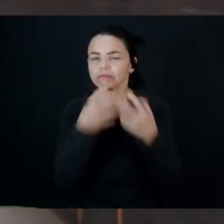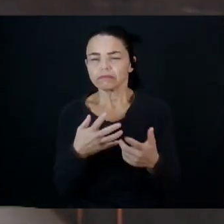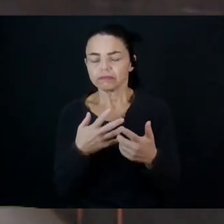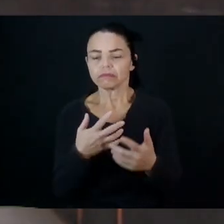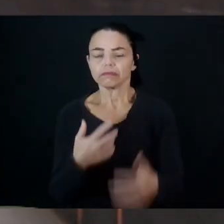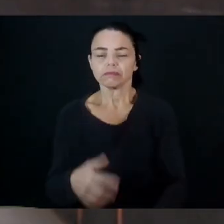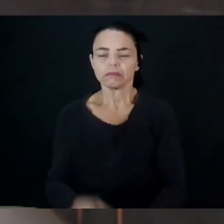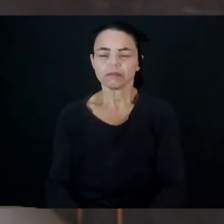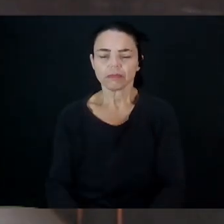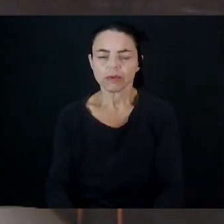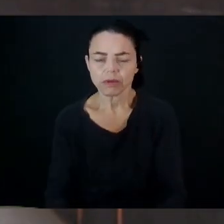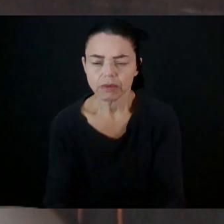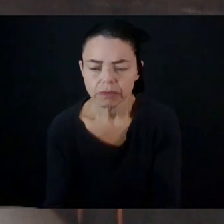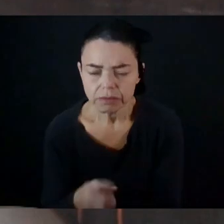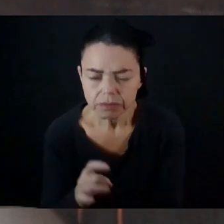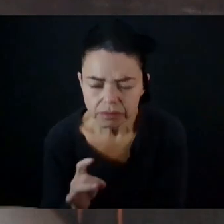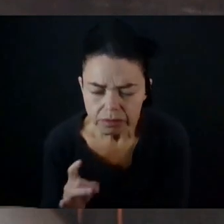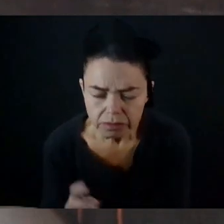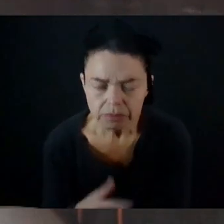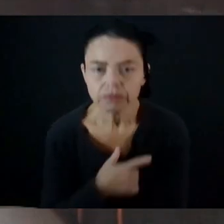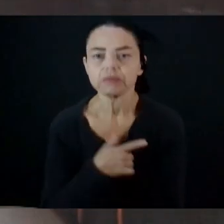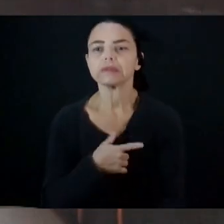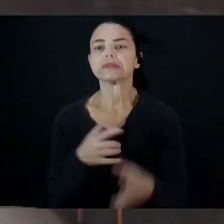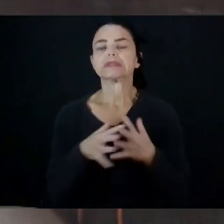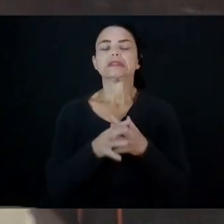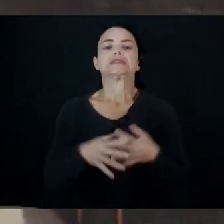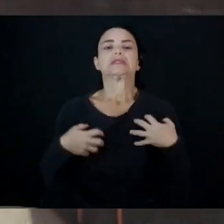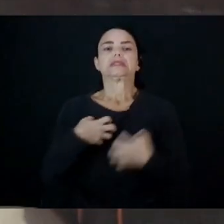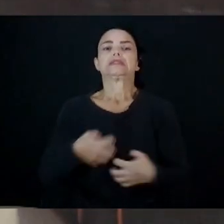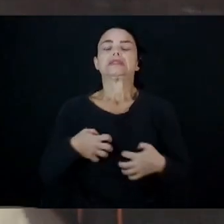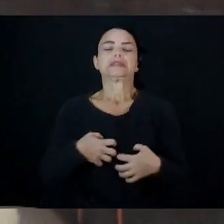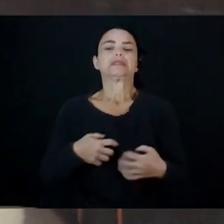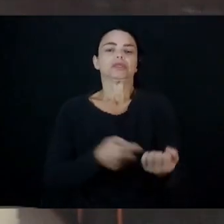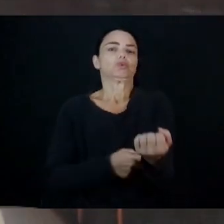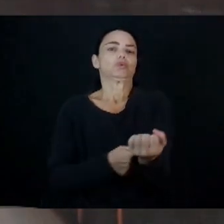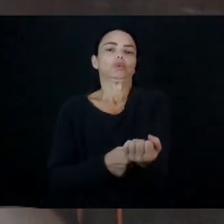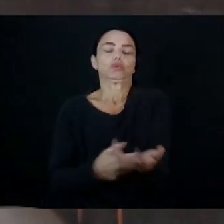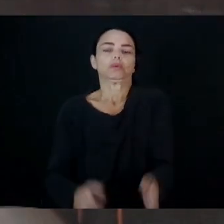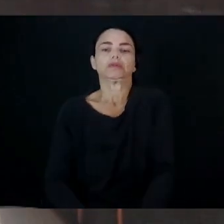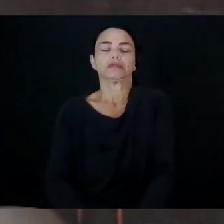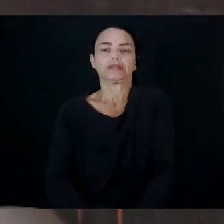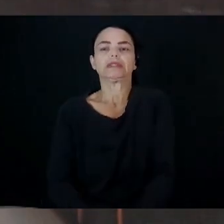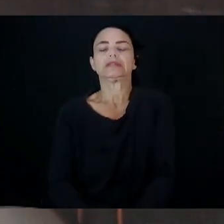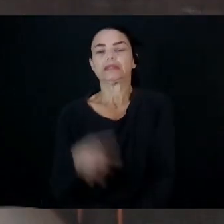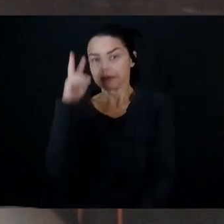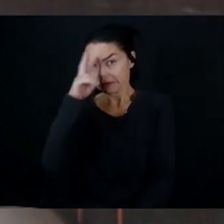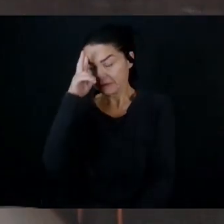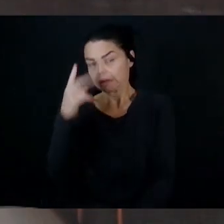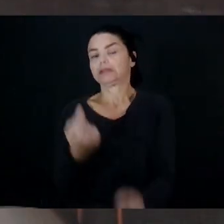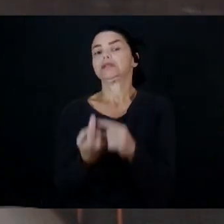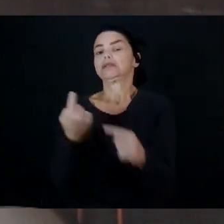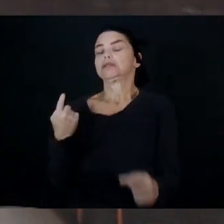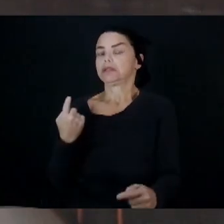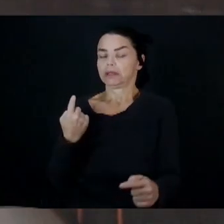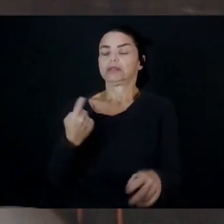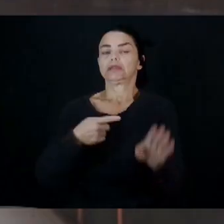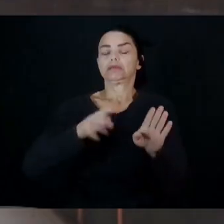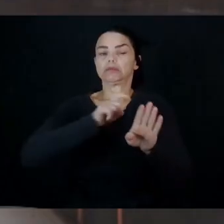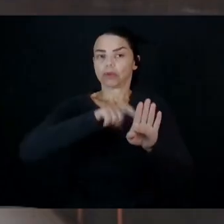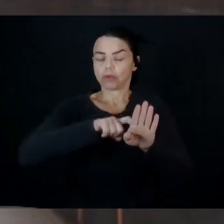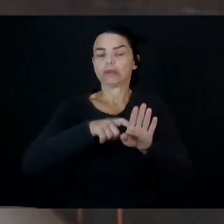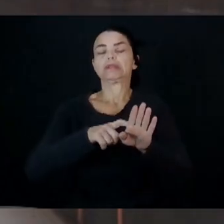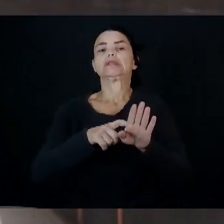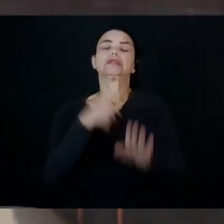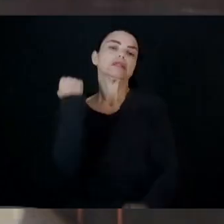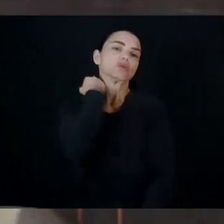situação específica mesmo que me gerou esse nervosismo? Ou tem uma história por trás? Eu estou carregando um estresse por algum